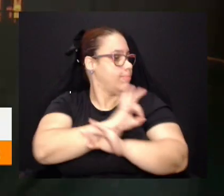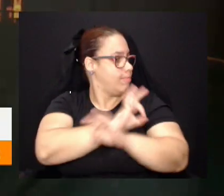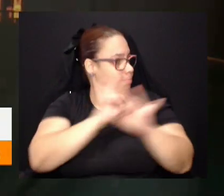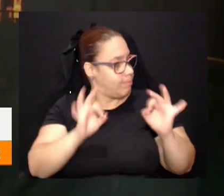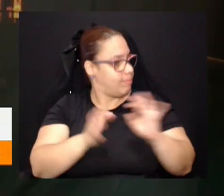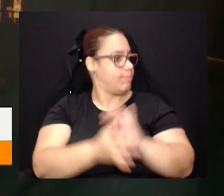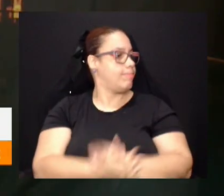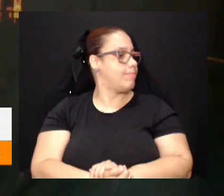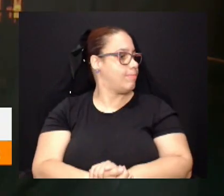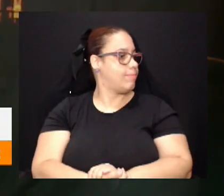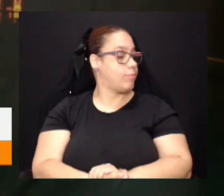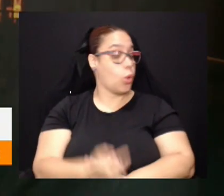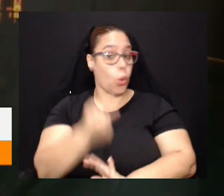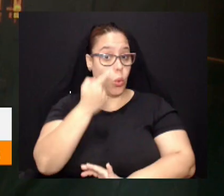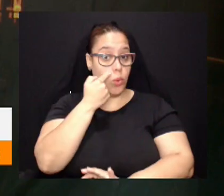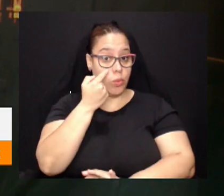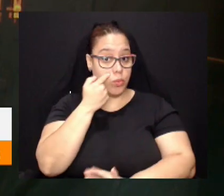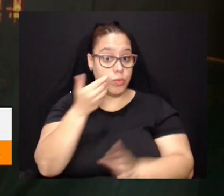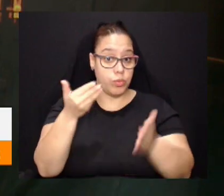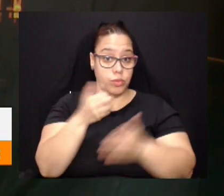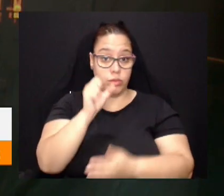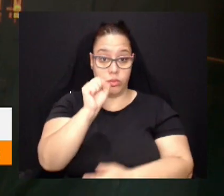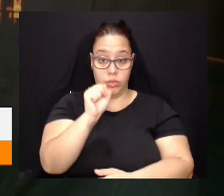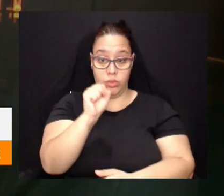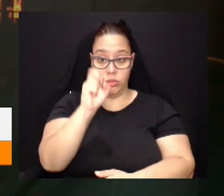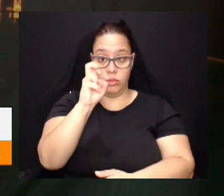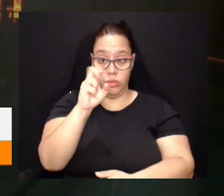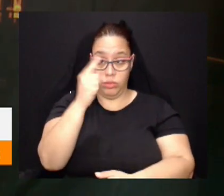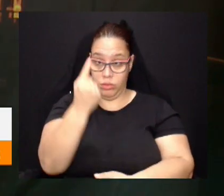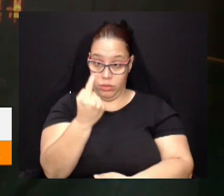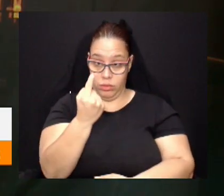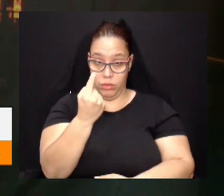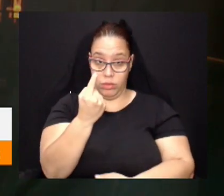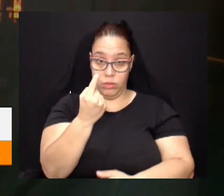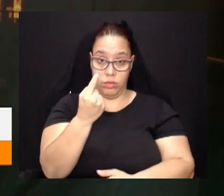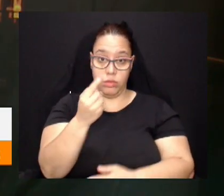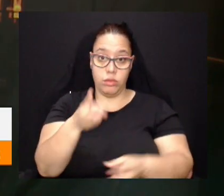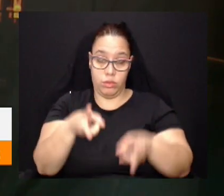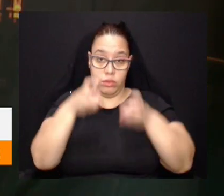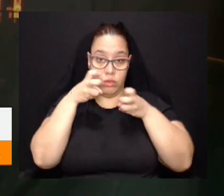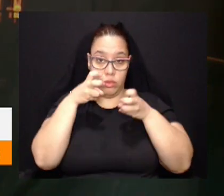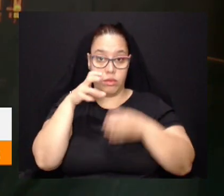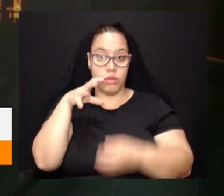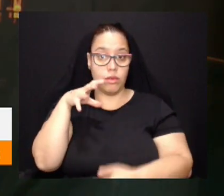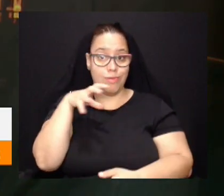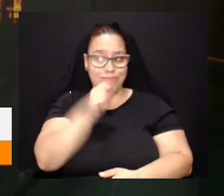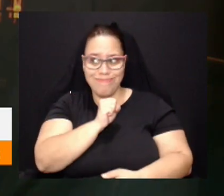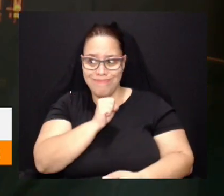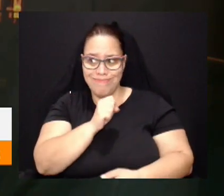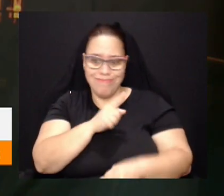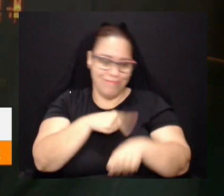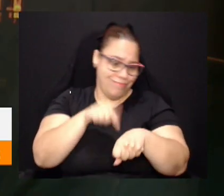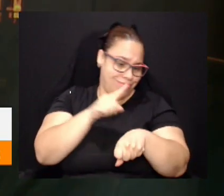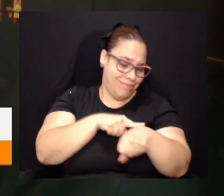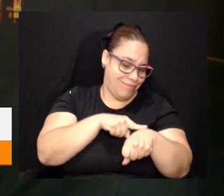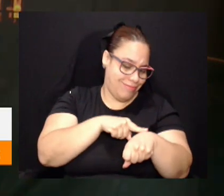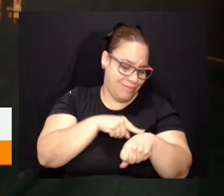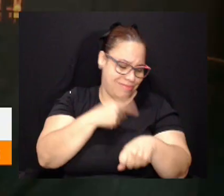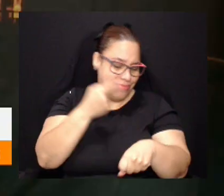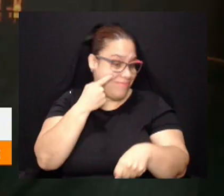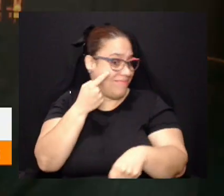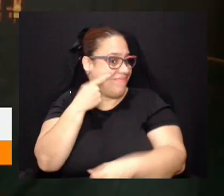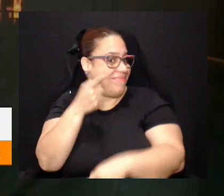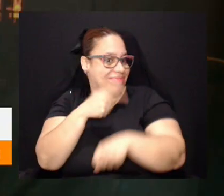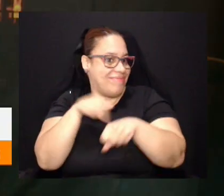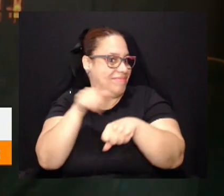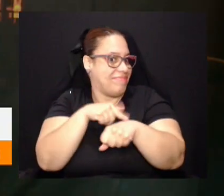Excelente. Olha só, agora 8h51. Percebe, a gente passa tanto tempo, né, a gente não vê o tempo passar, aliás, a gente